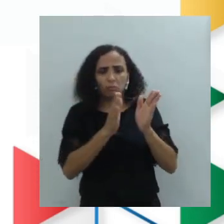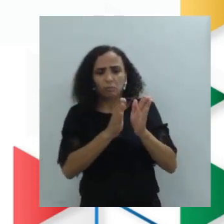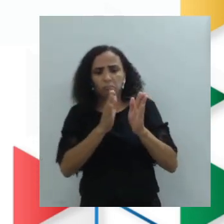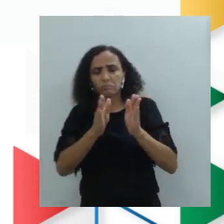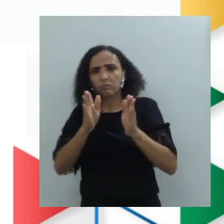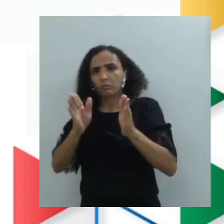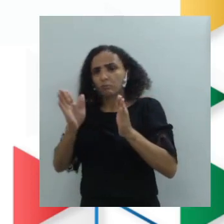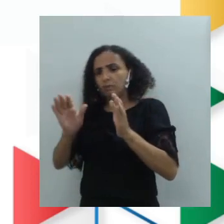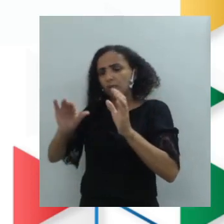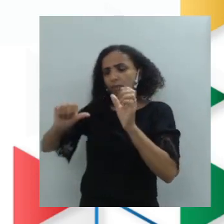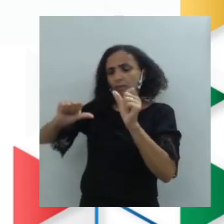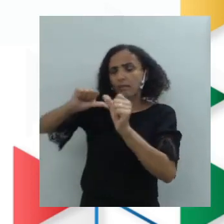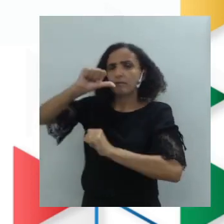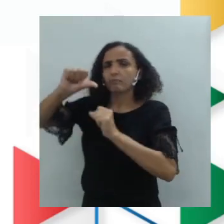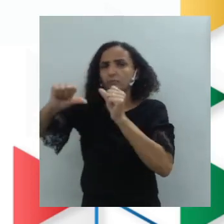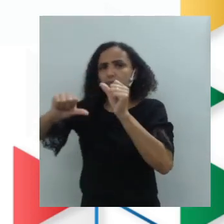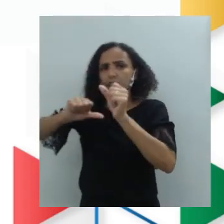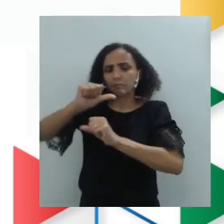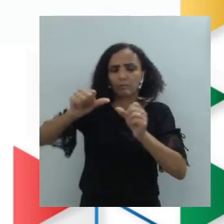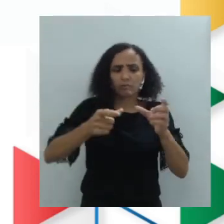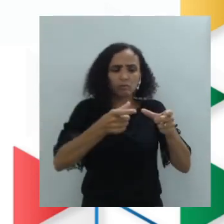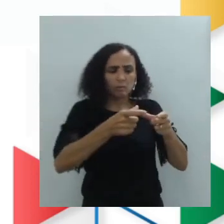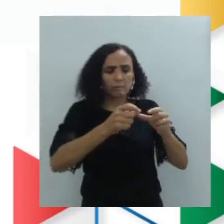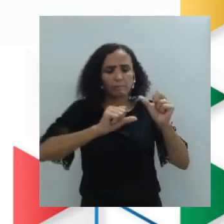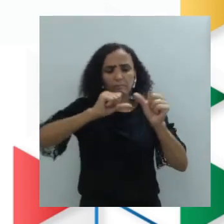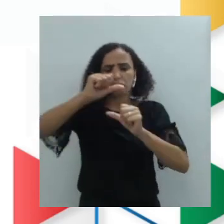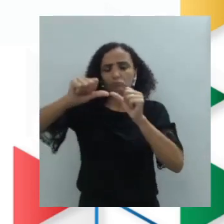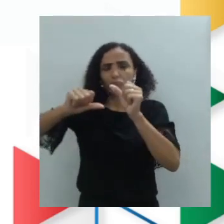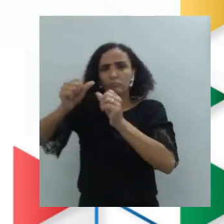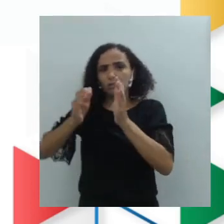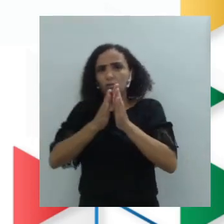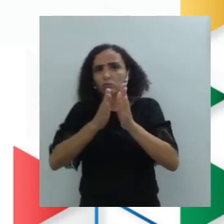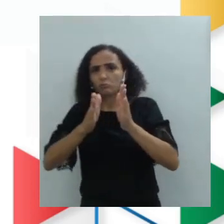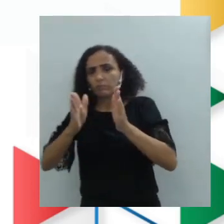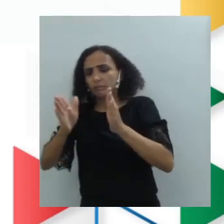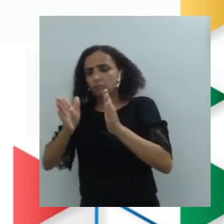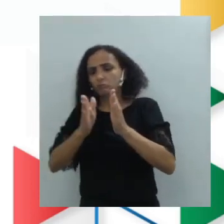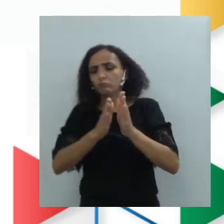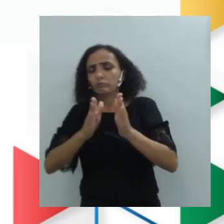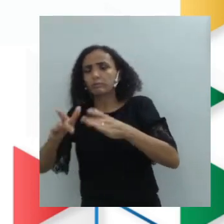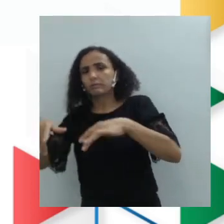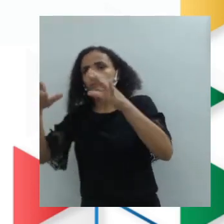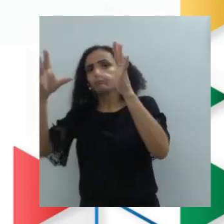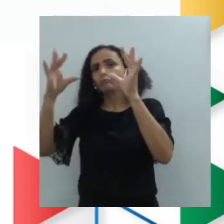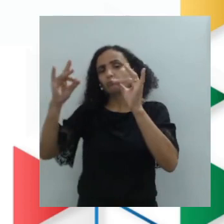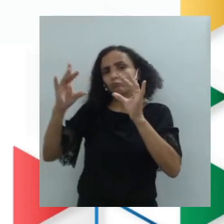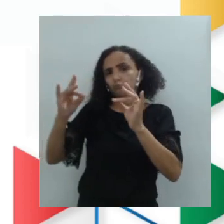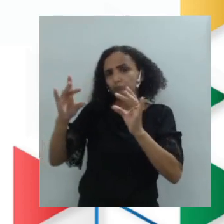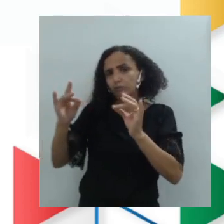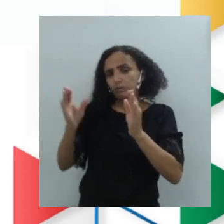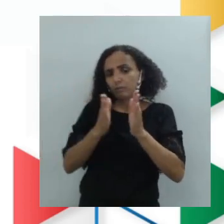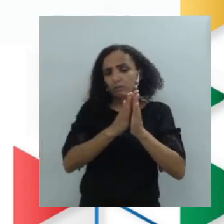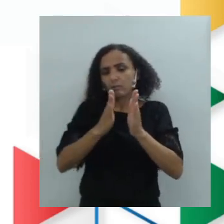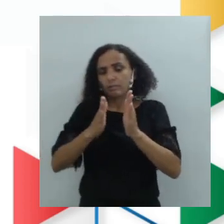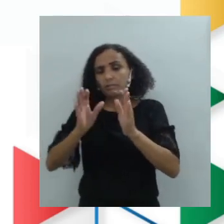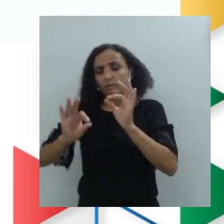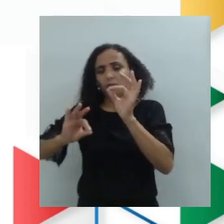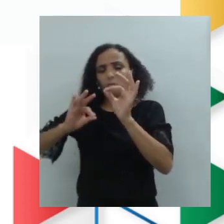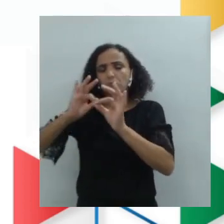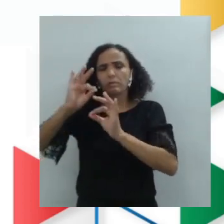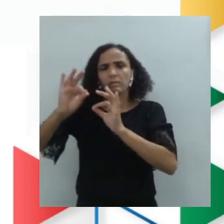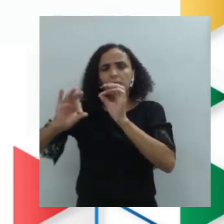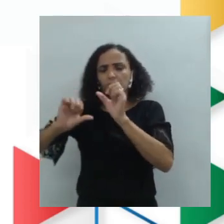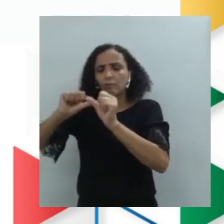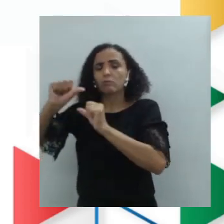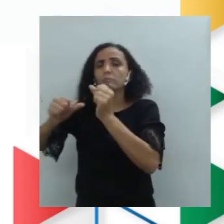vivas, transformando-se em várias organelas citoplasmáticas, como as mitocôndrias, os lisossomos, os ribossomos,